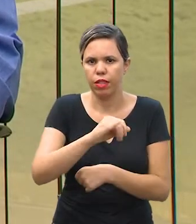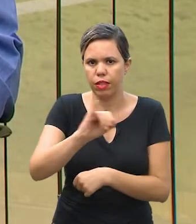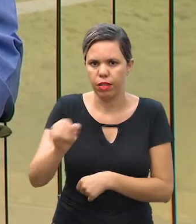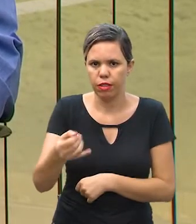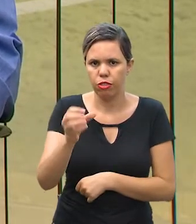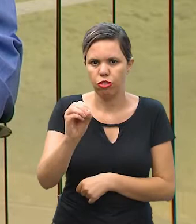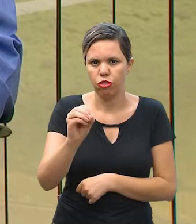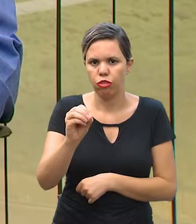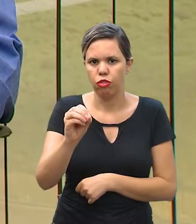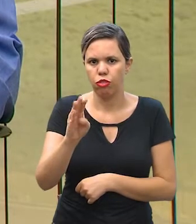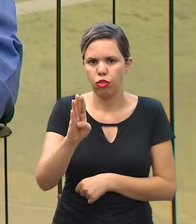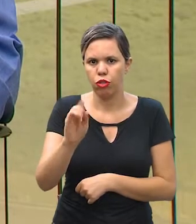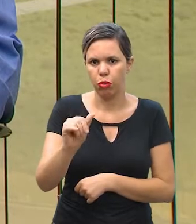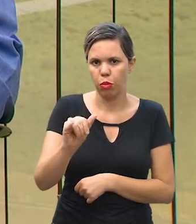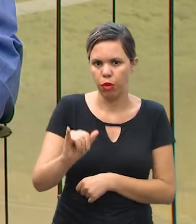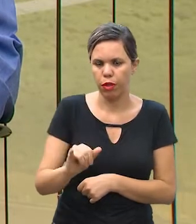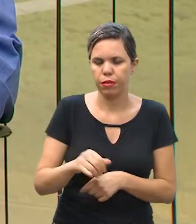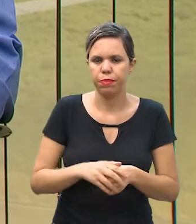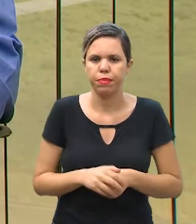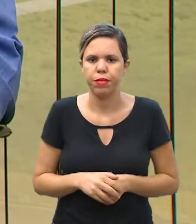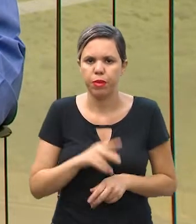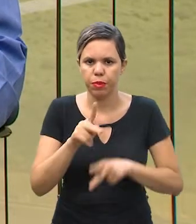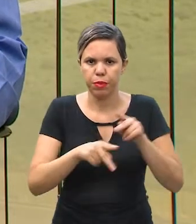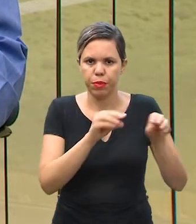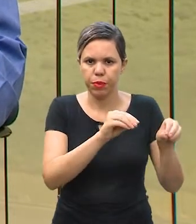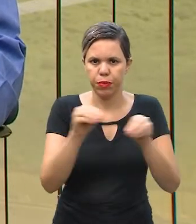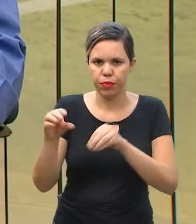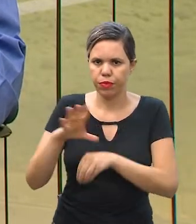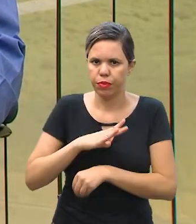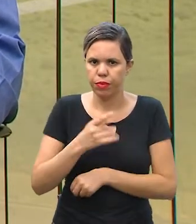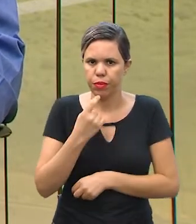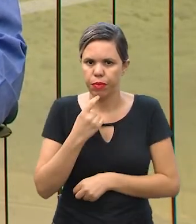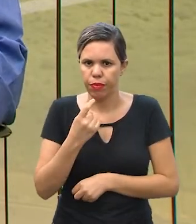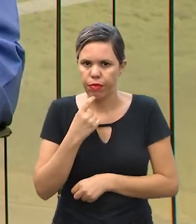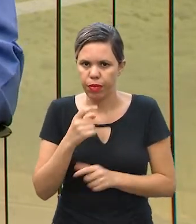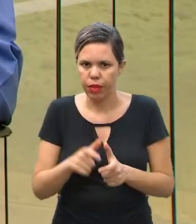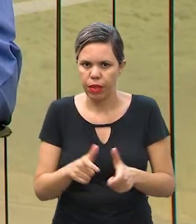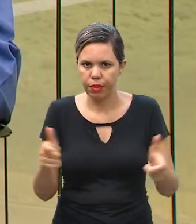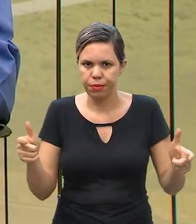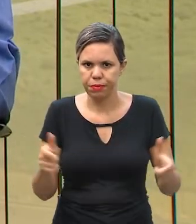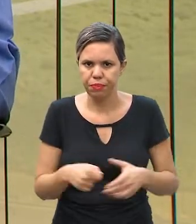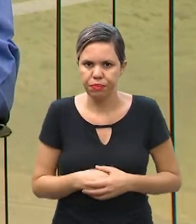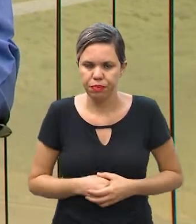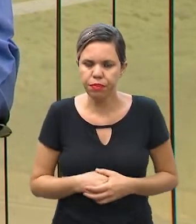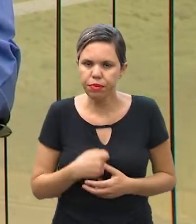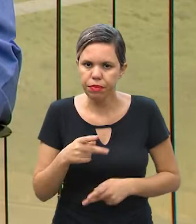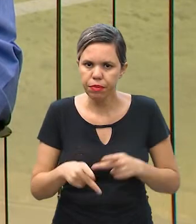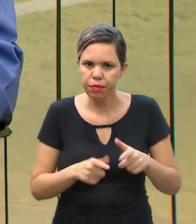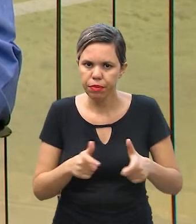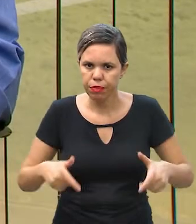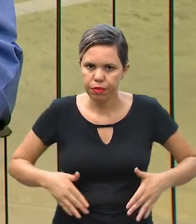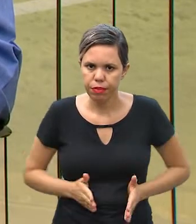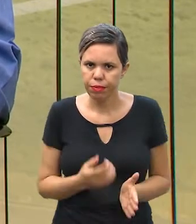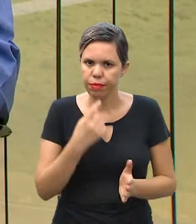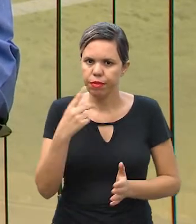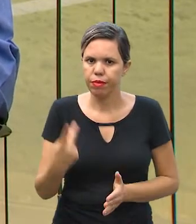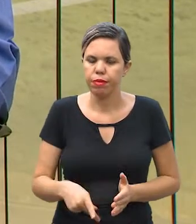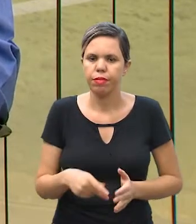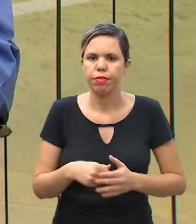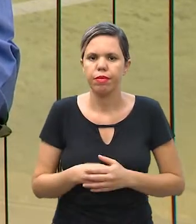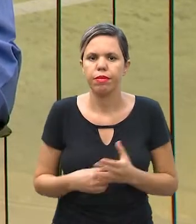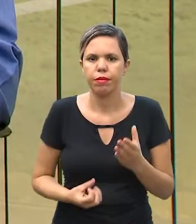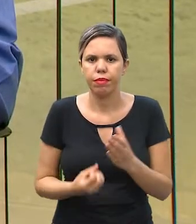né? E são pessoas que se mudaram para a cidade de Campinas, em sua grande maioria, nasceram